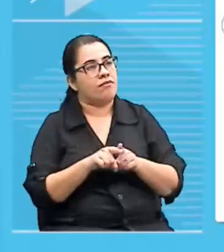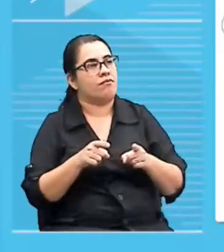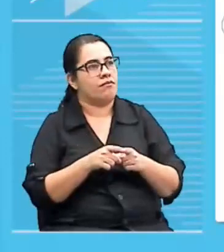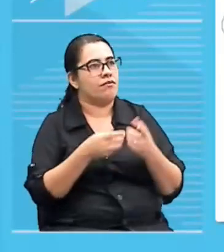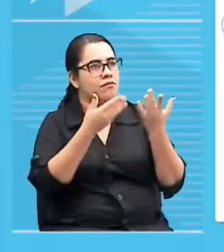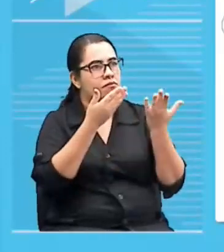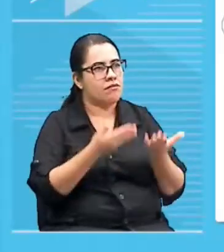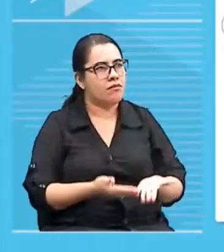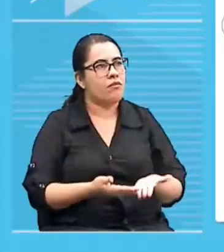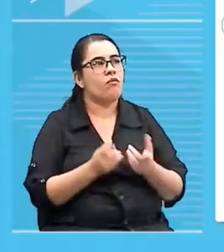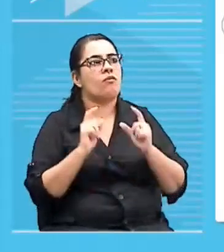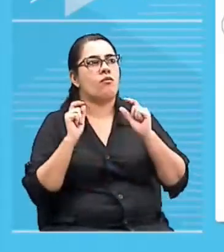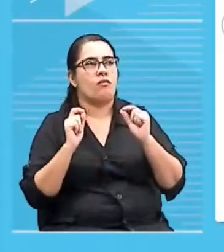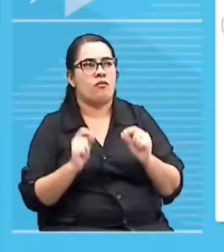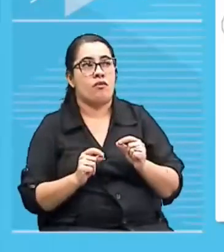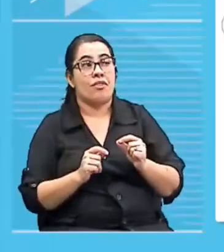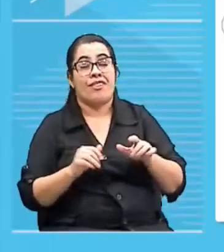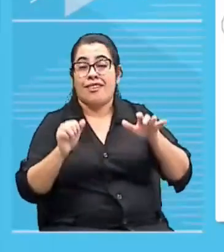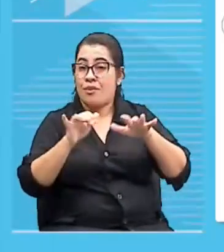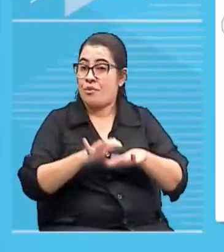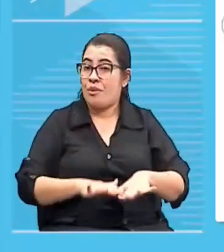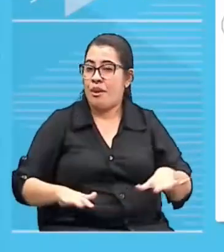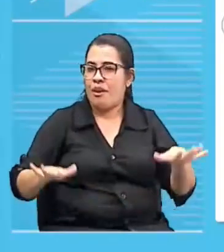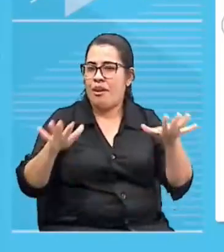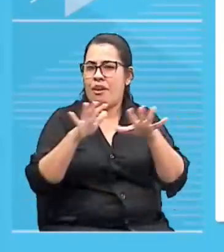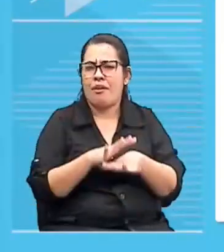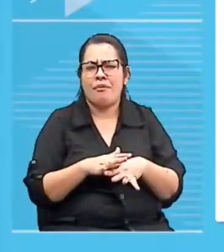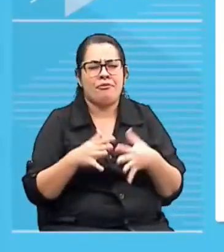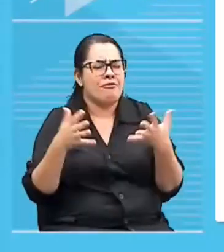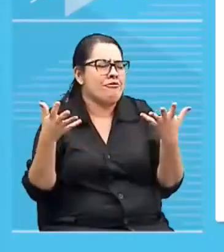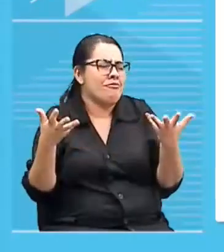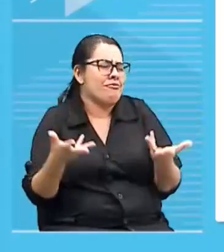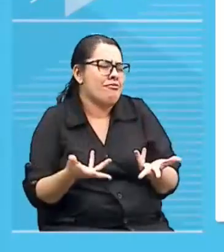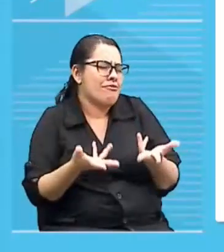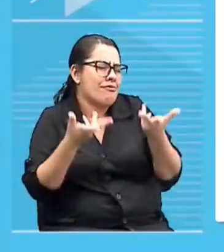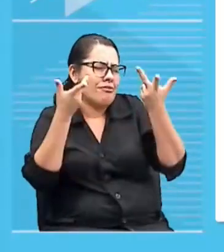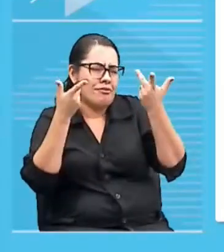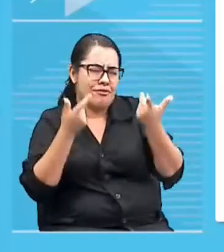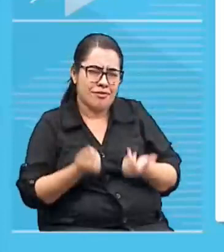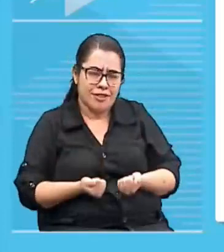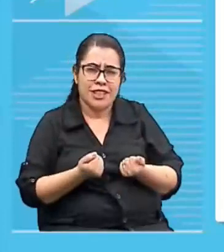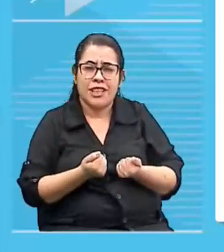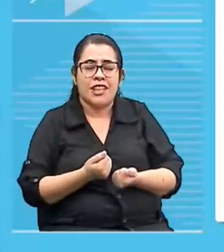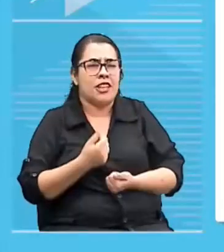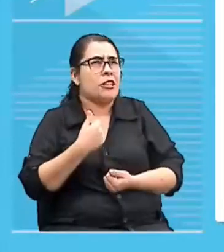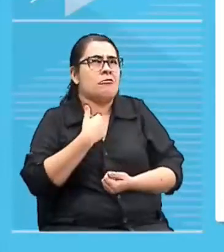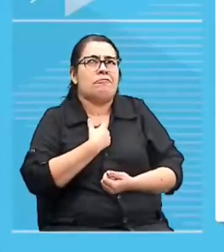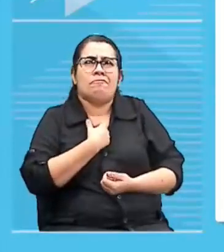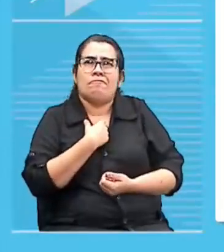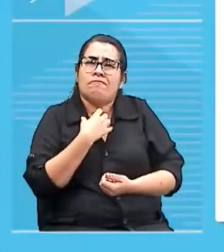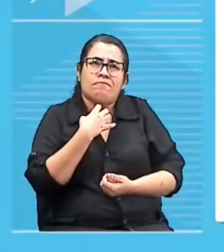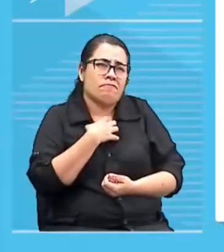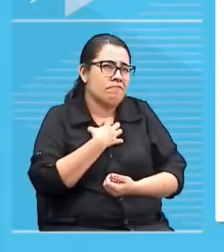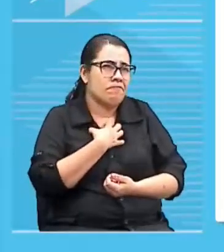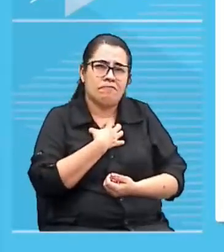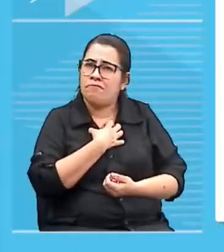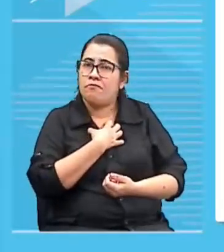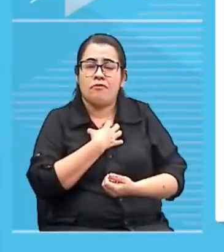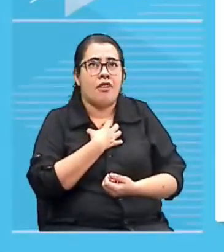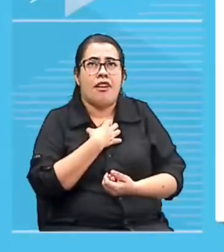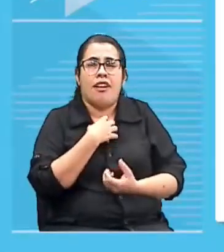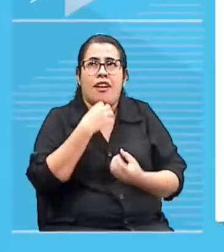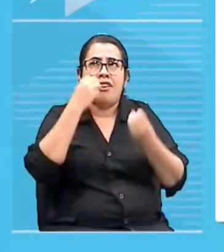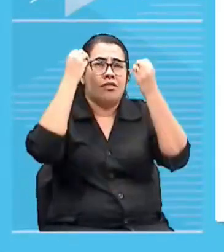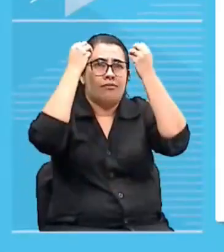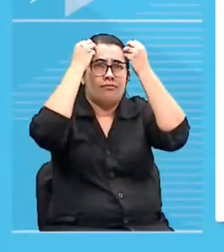para vocês aqui uma área que é algo fantástico, tá? Que para mim é algo